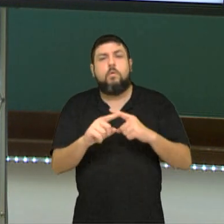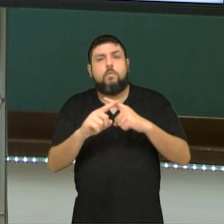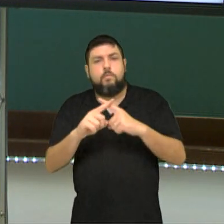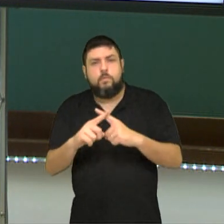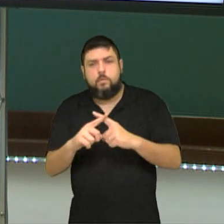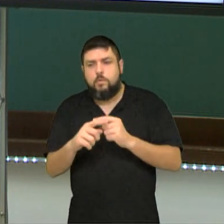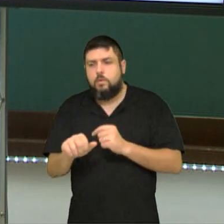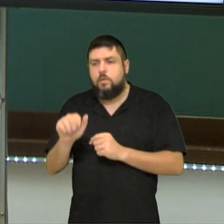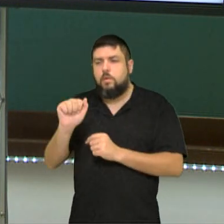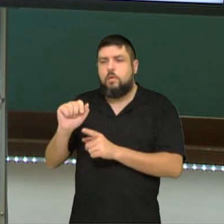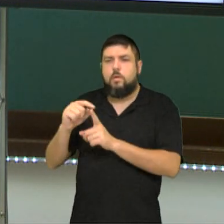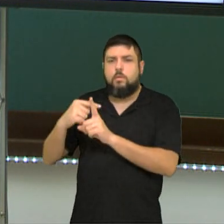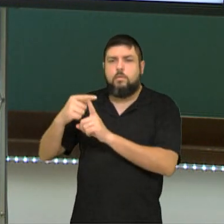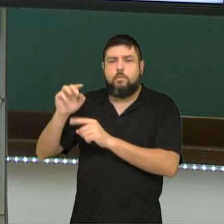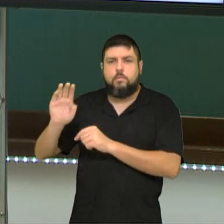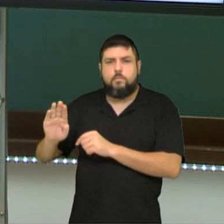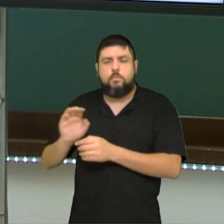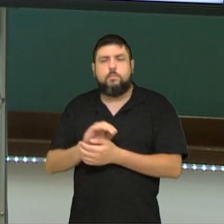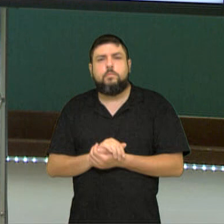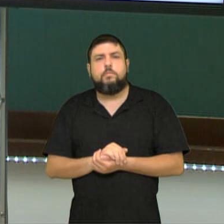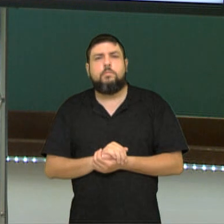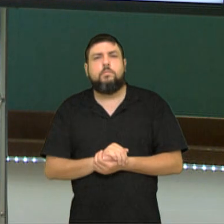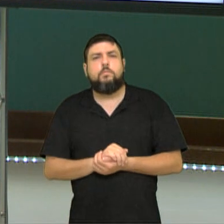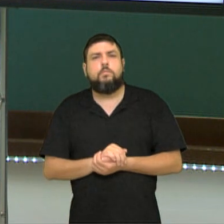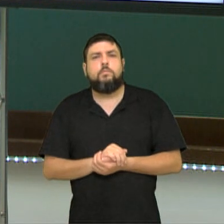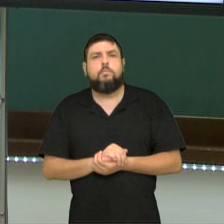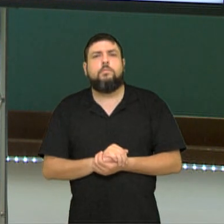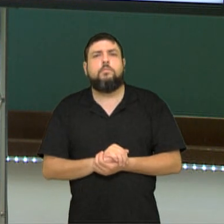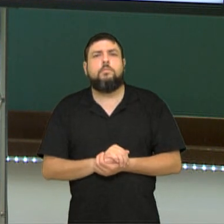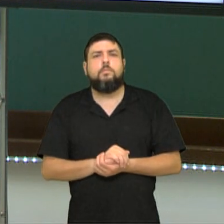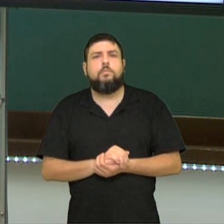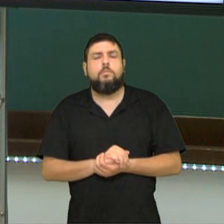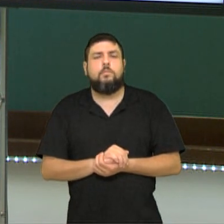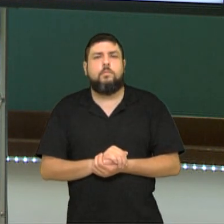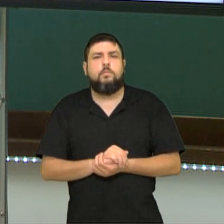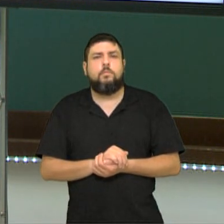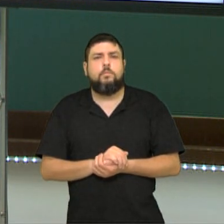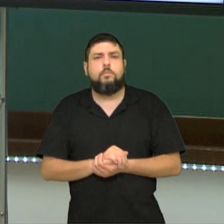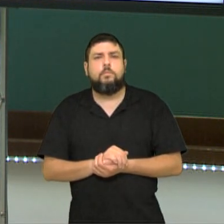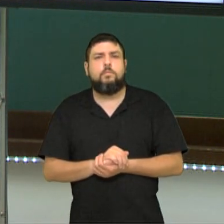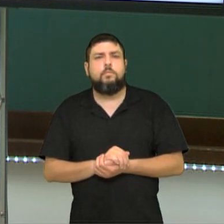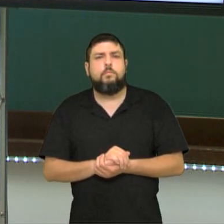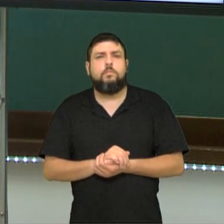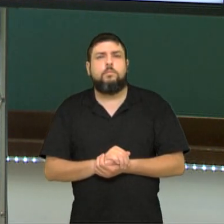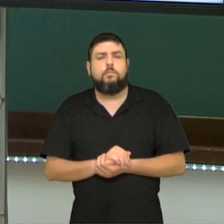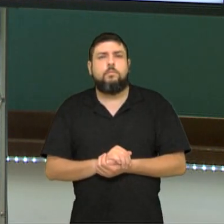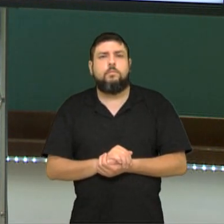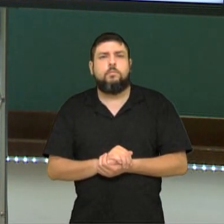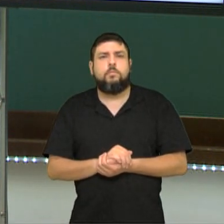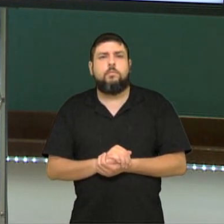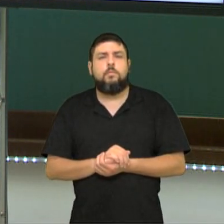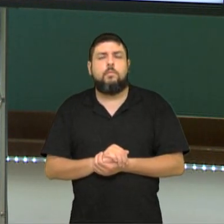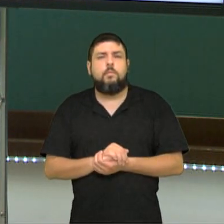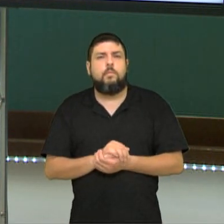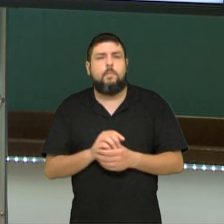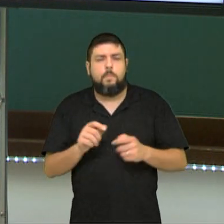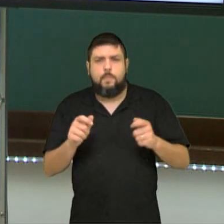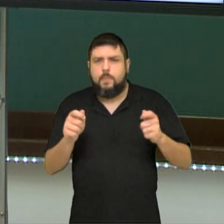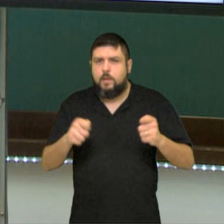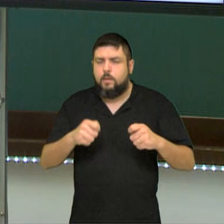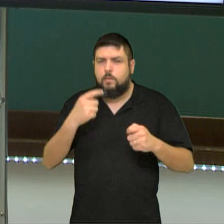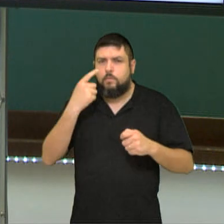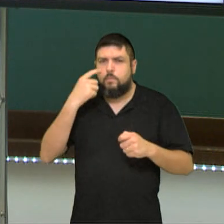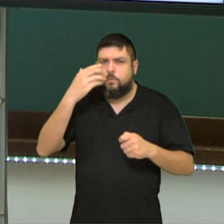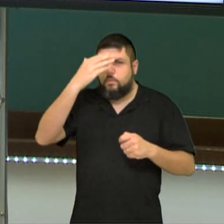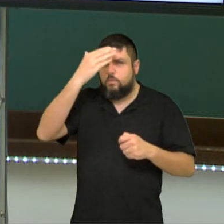vezes a mais b. Forma fatorada do polinômio inicial. Tranquilo? Podemos fazer a verificação usando